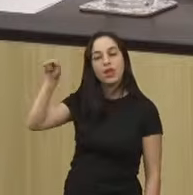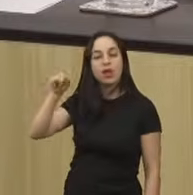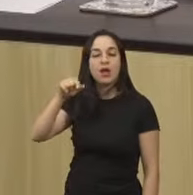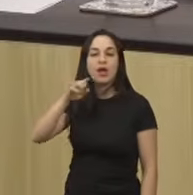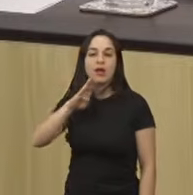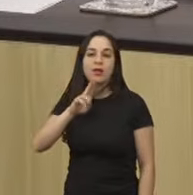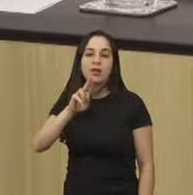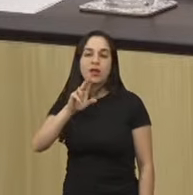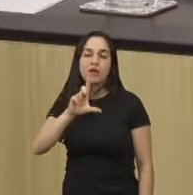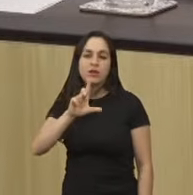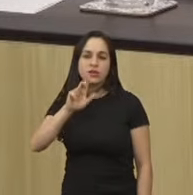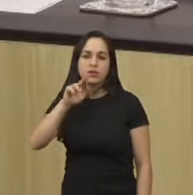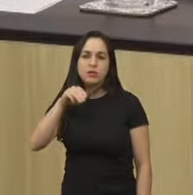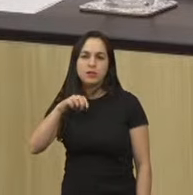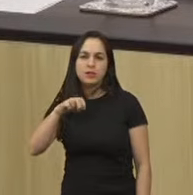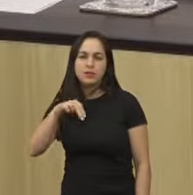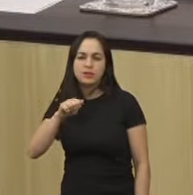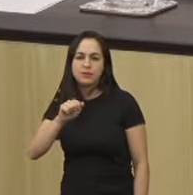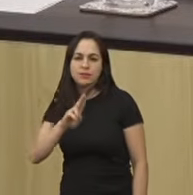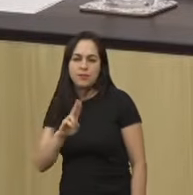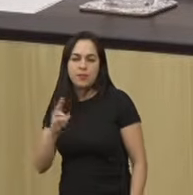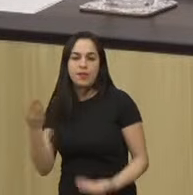Blumenau, mas a gente vem com uma proposta